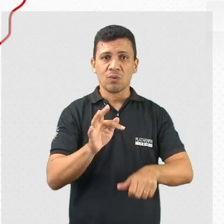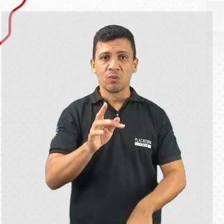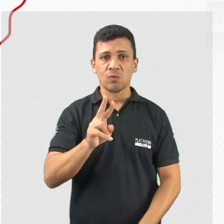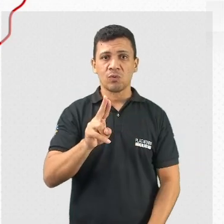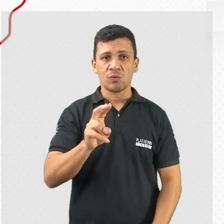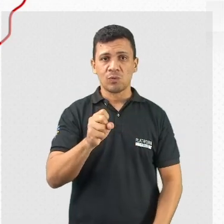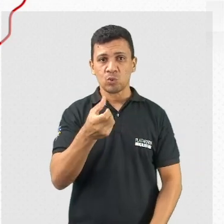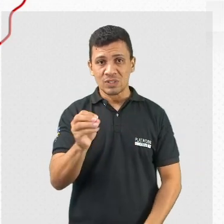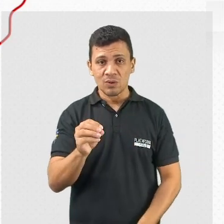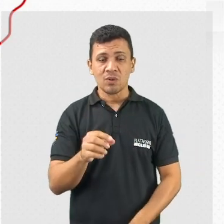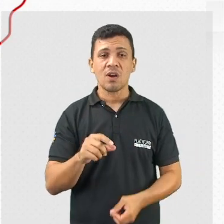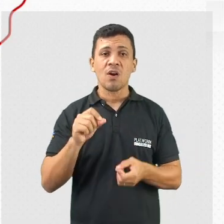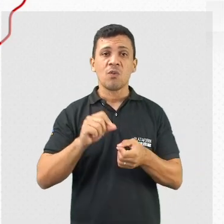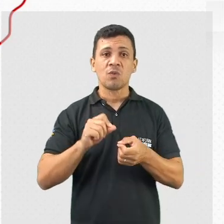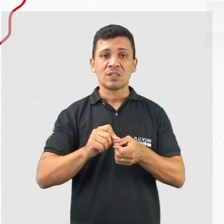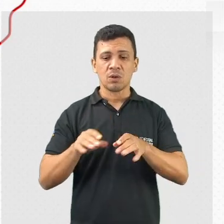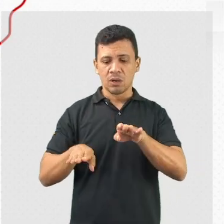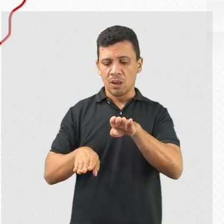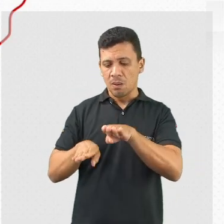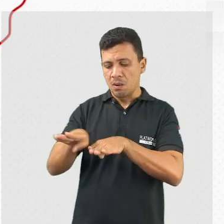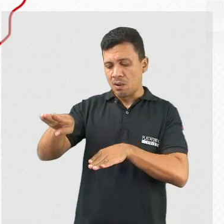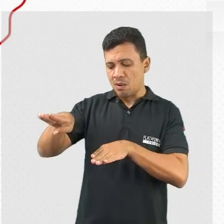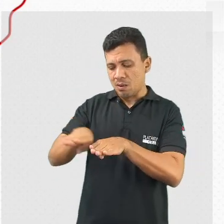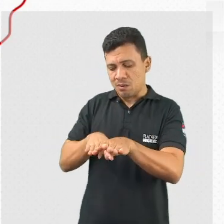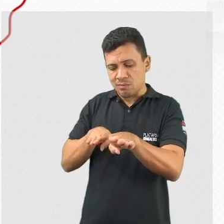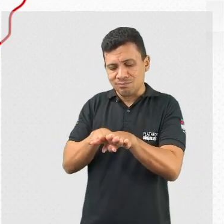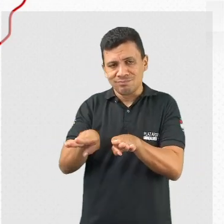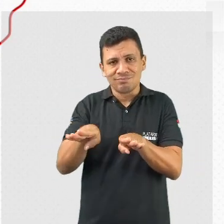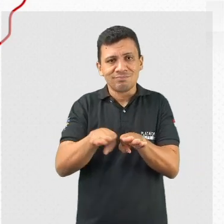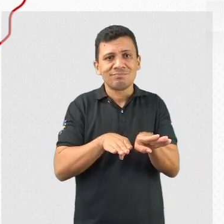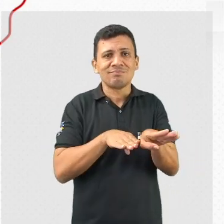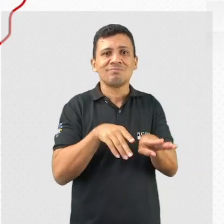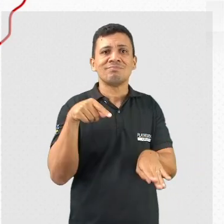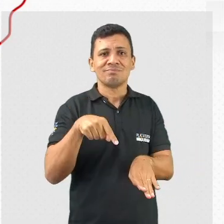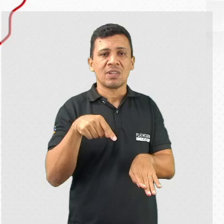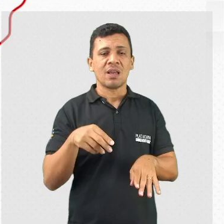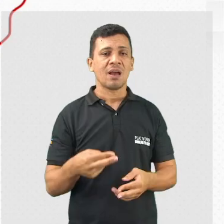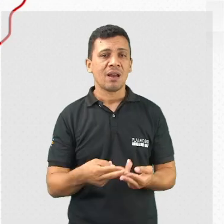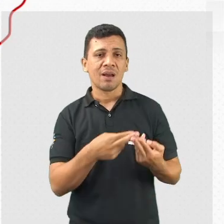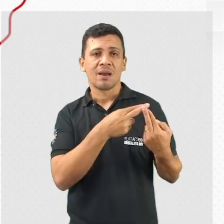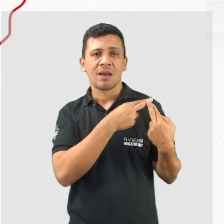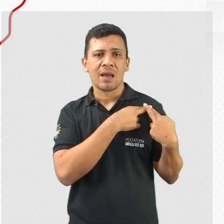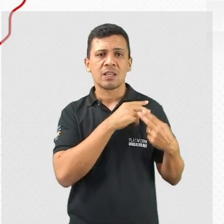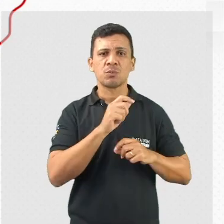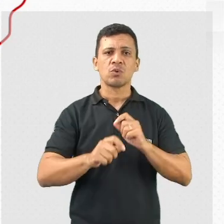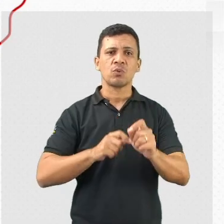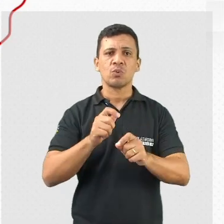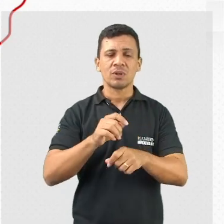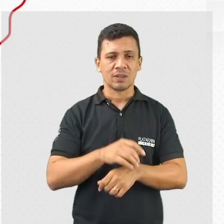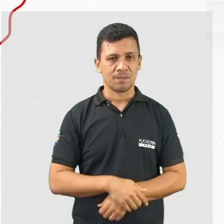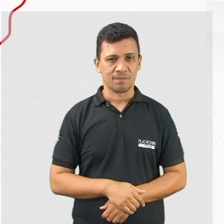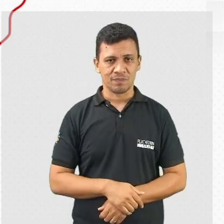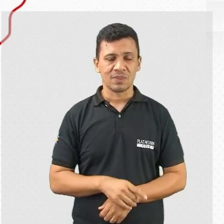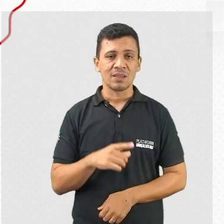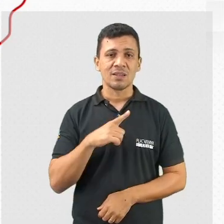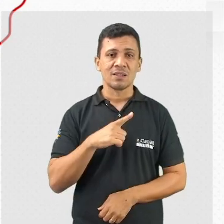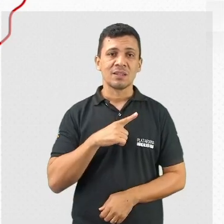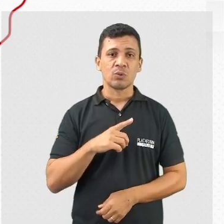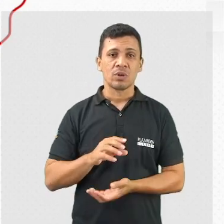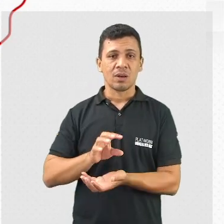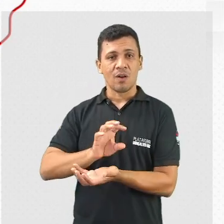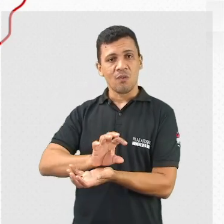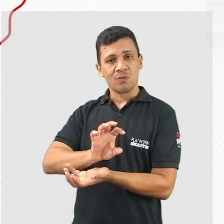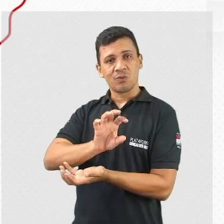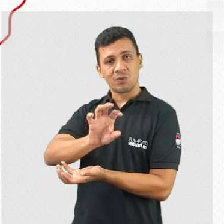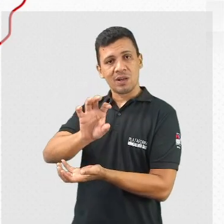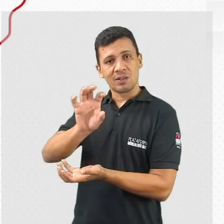pastoso, elas fazem com que essas placas se movimentem. E essas movimentações foram responsáveis por quê? Pela fragmentação,